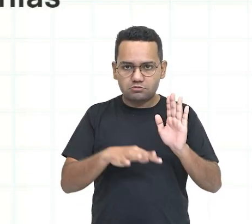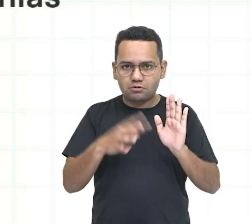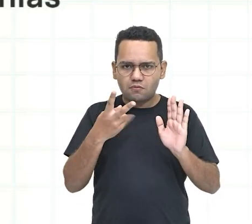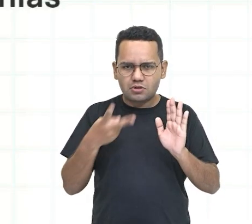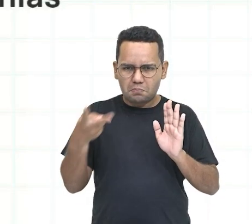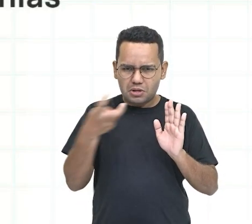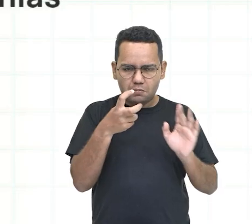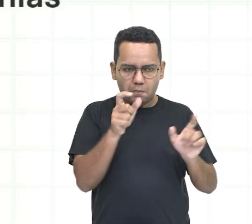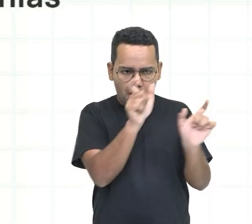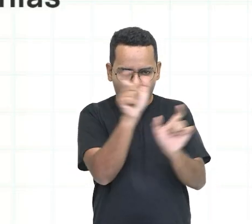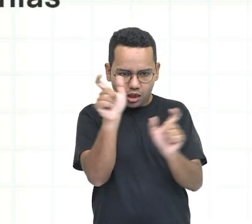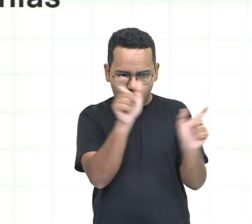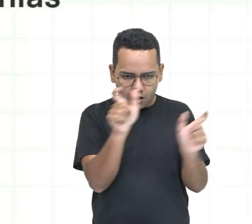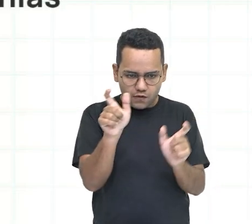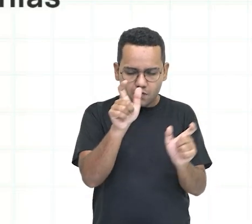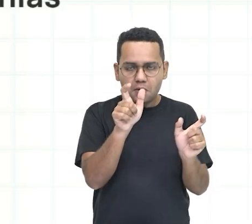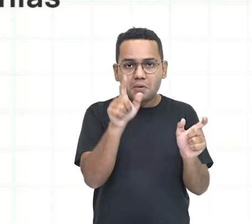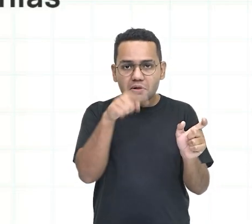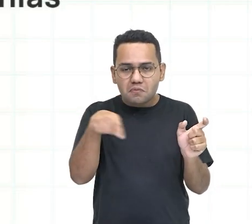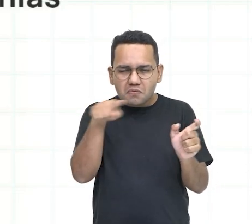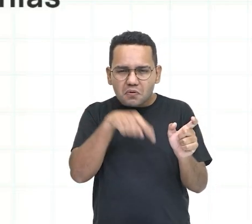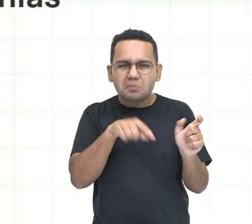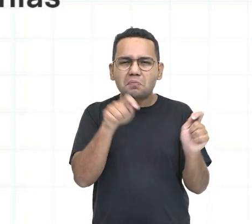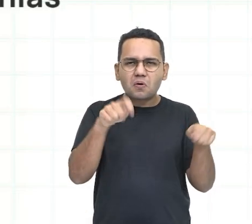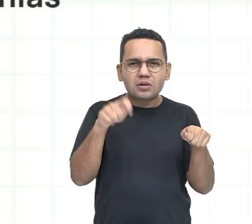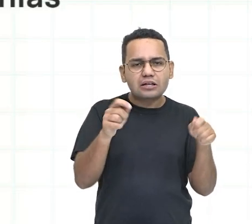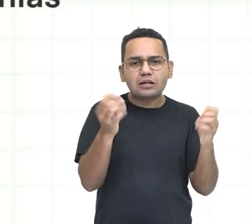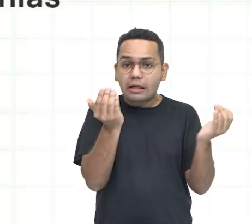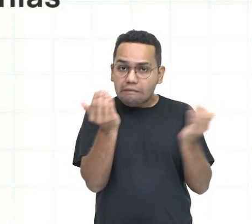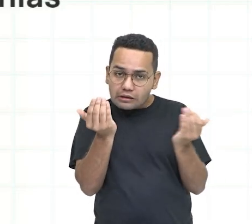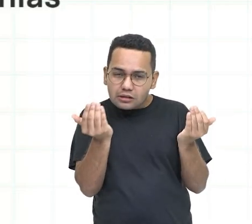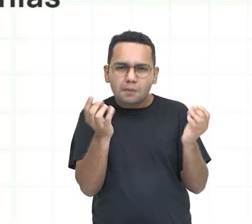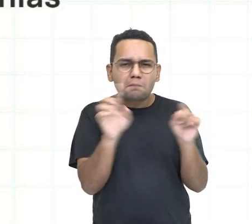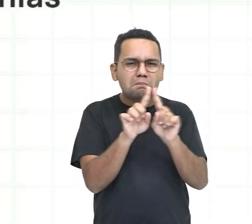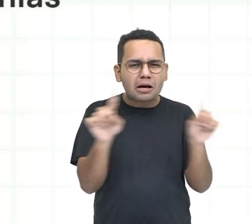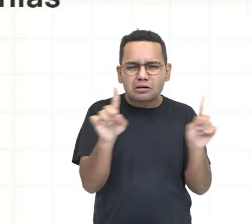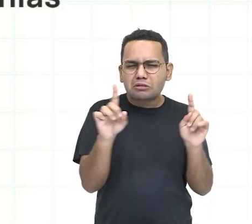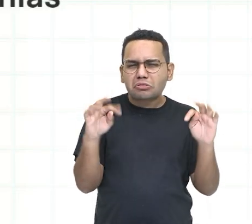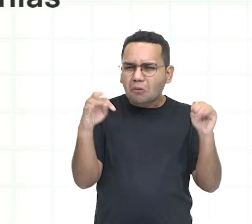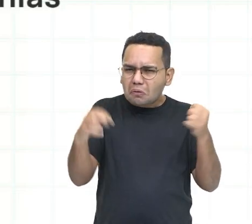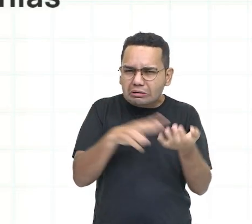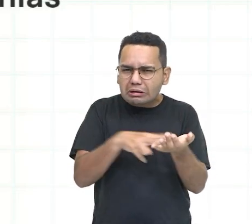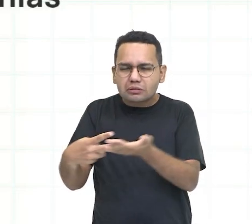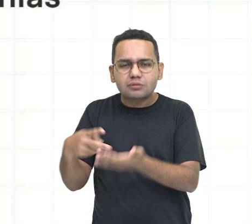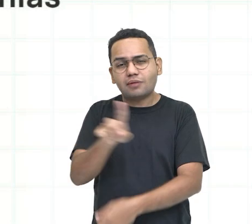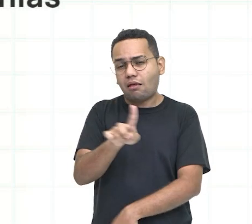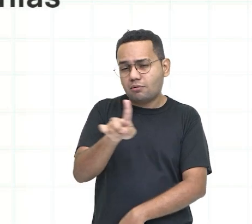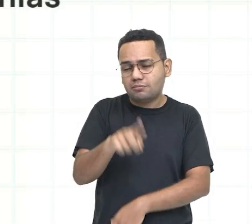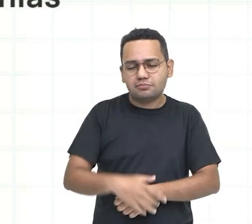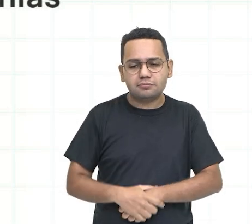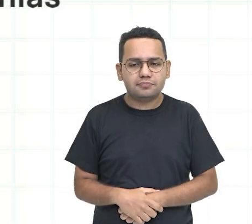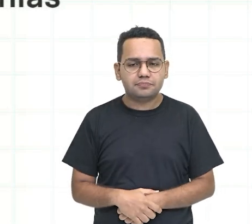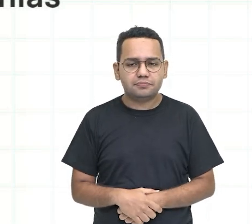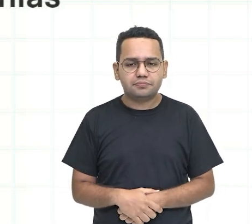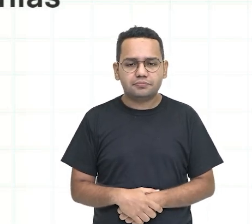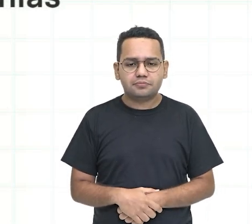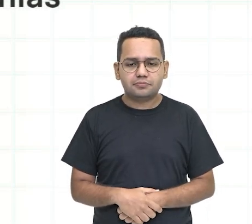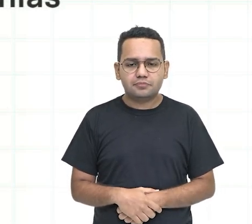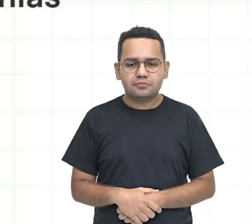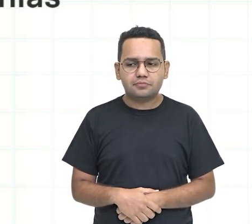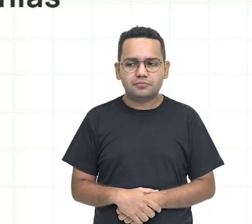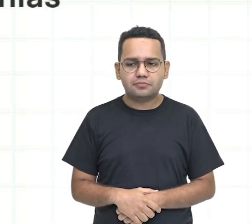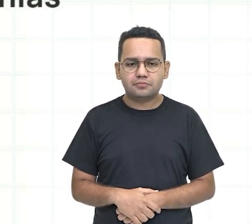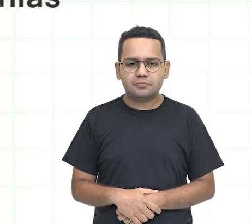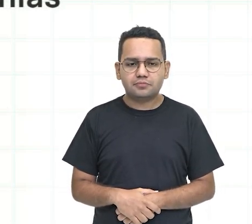para que vocês pudessem observar, sem fazer a tradução delas todas. Mas pelo que vocês viram, acompanharam comigo,